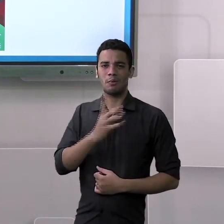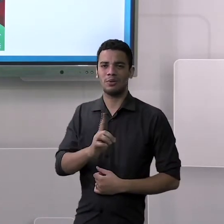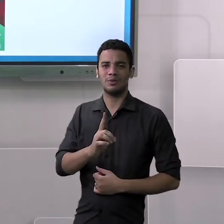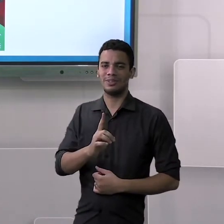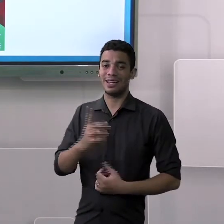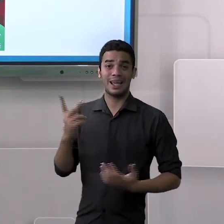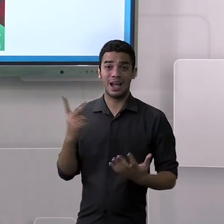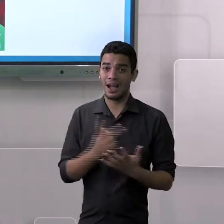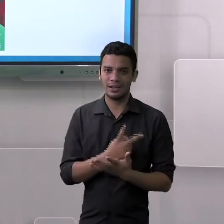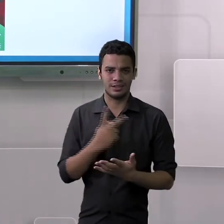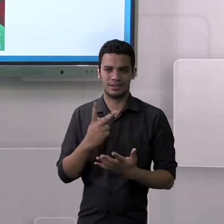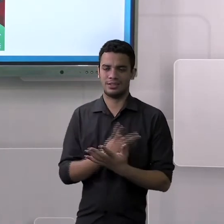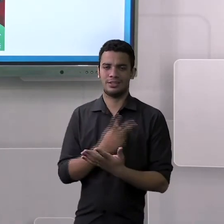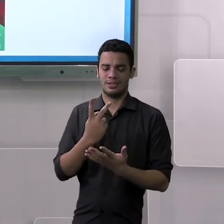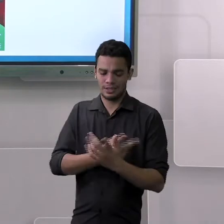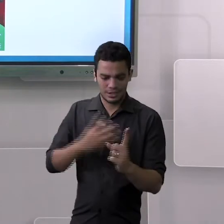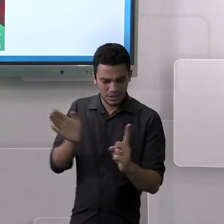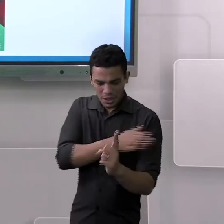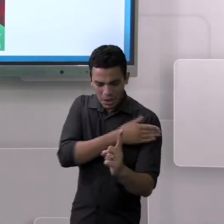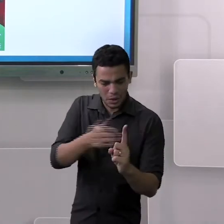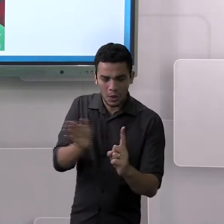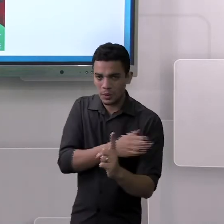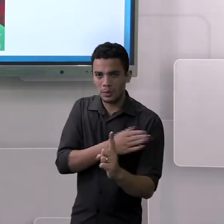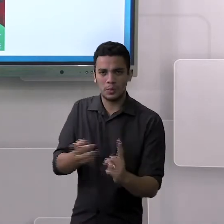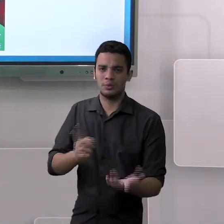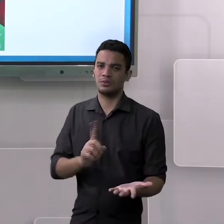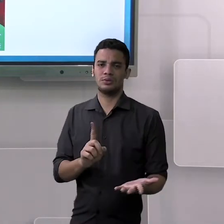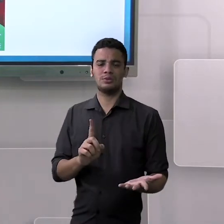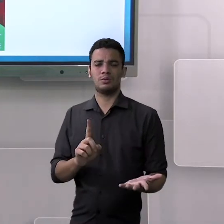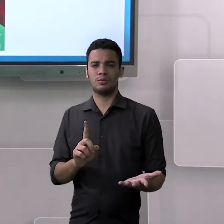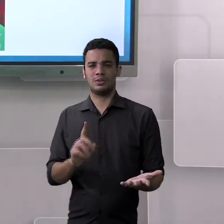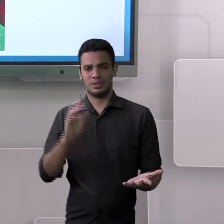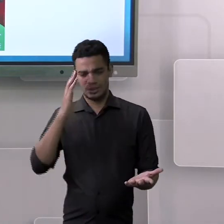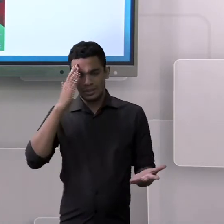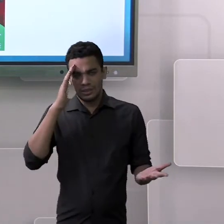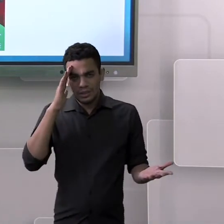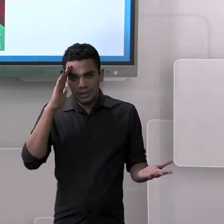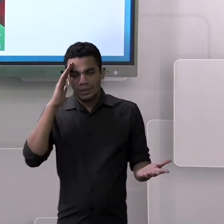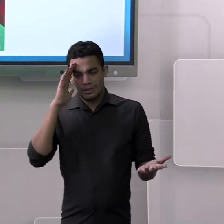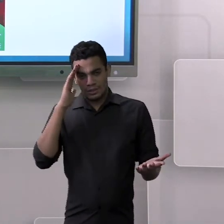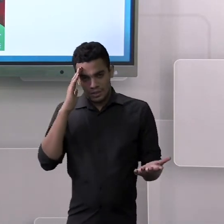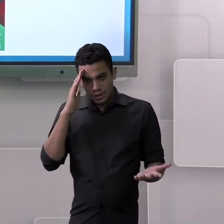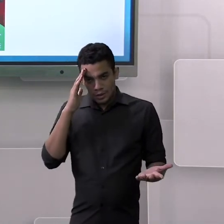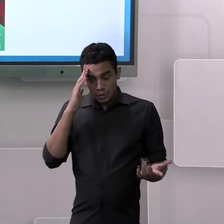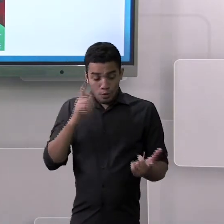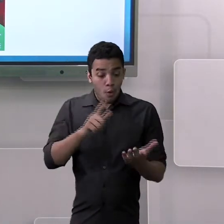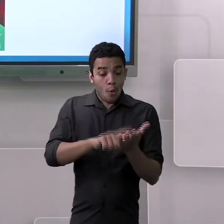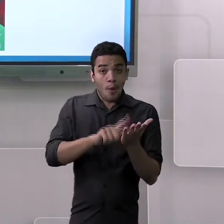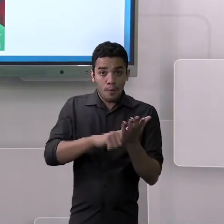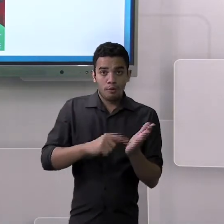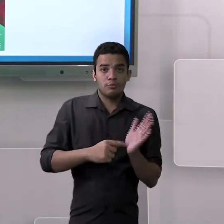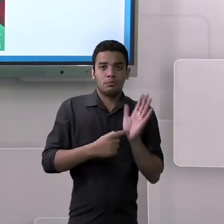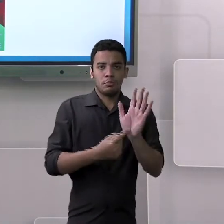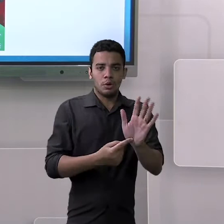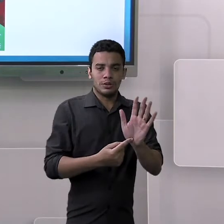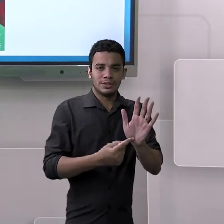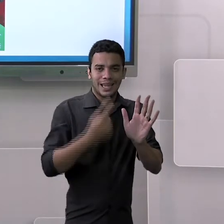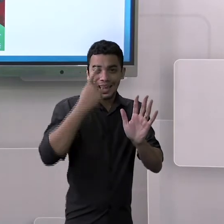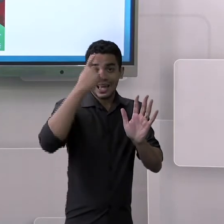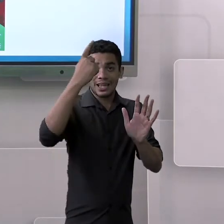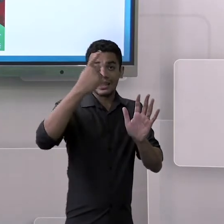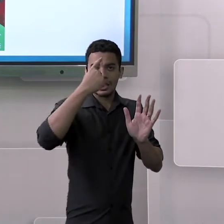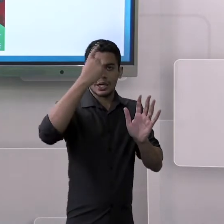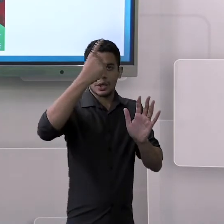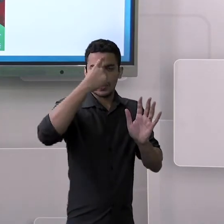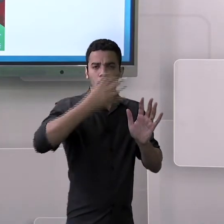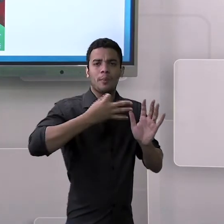Bullying não é legal. Isso que esse folheto, esse panfleto está promovendo uma ideia de